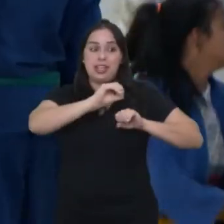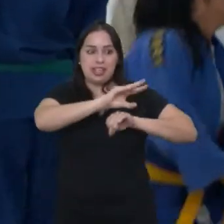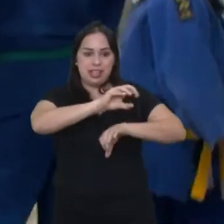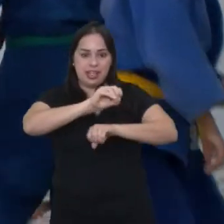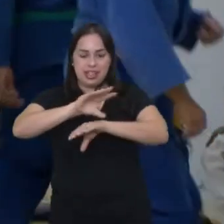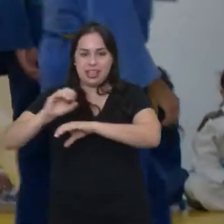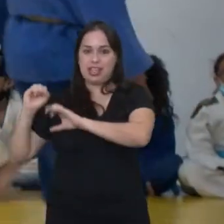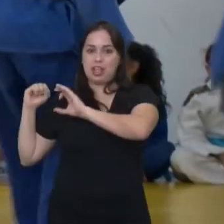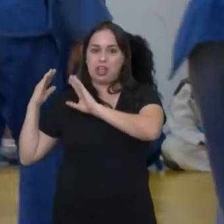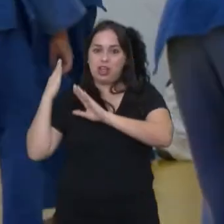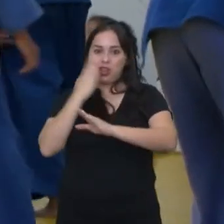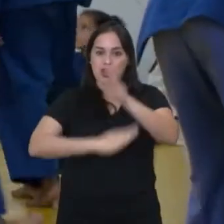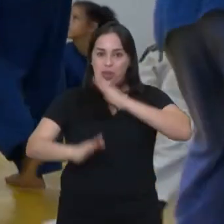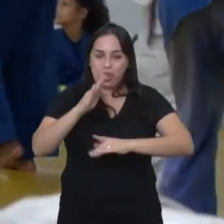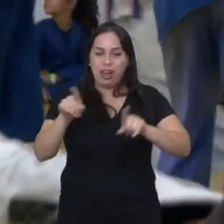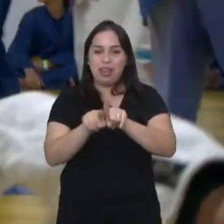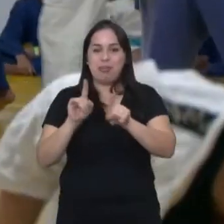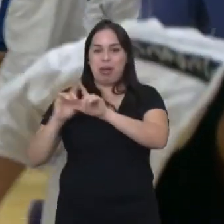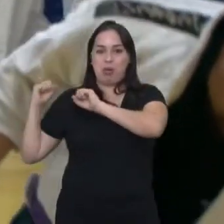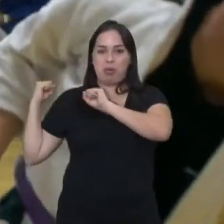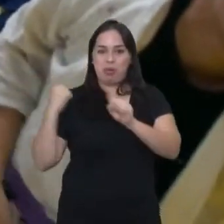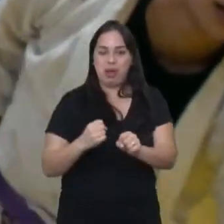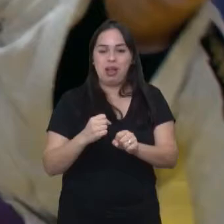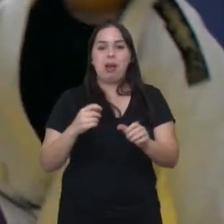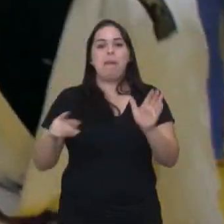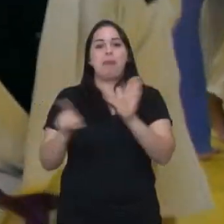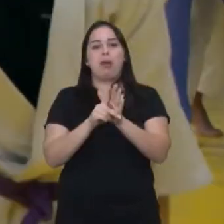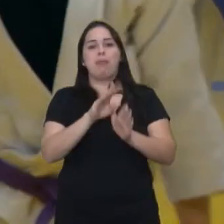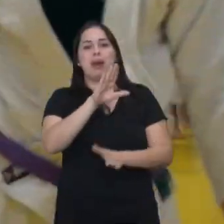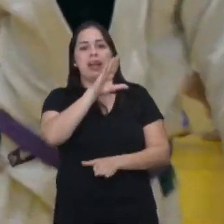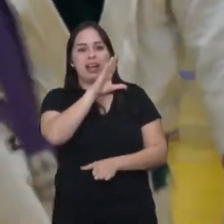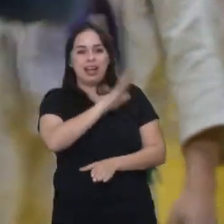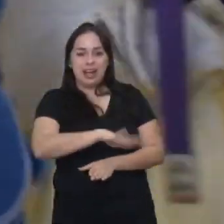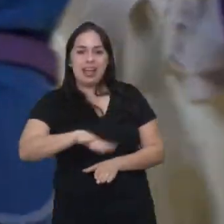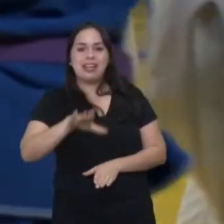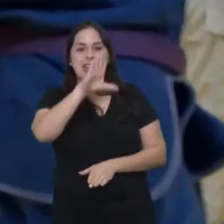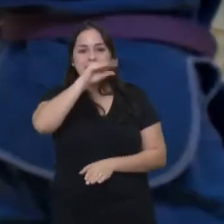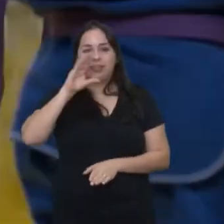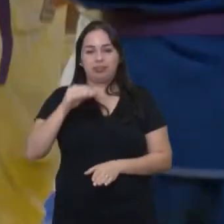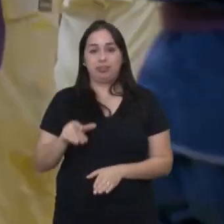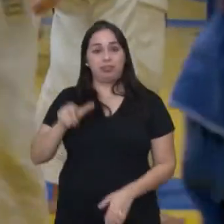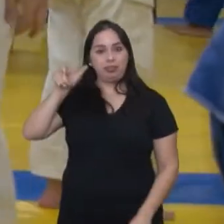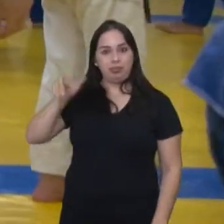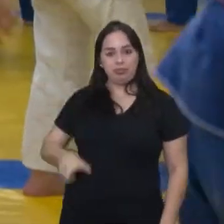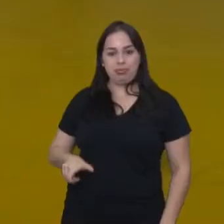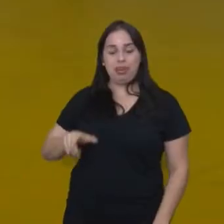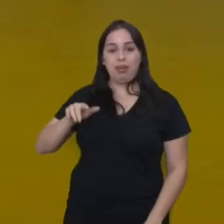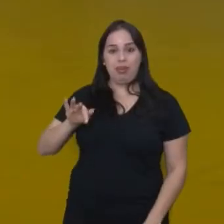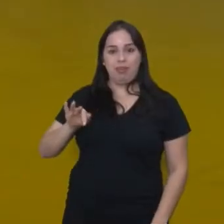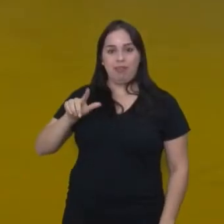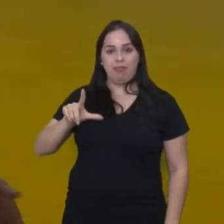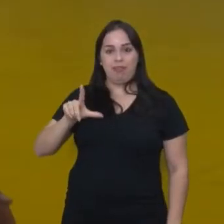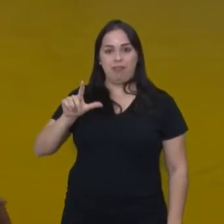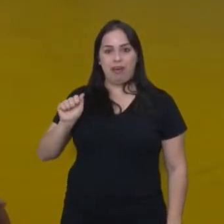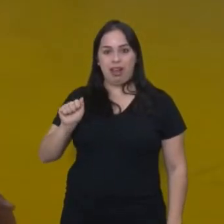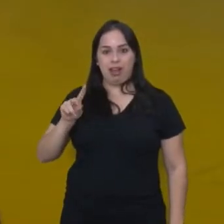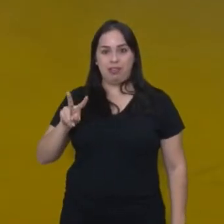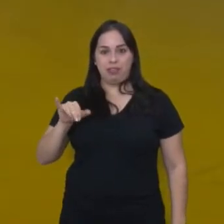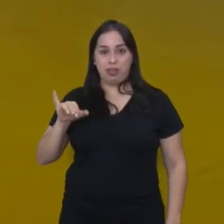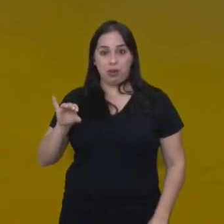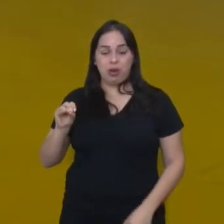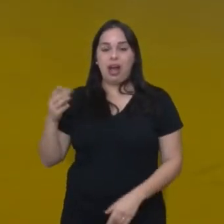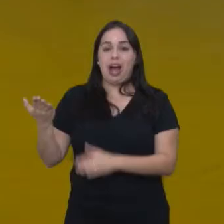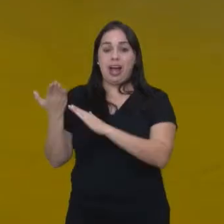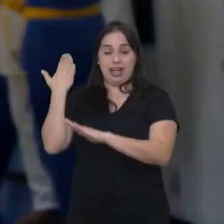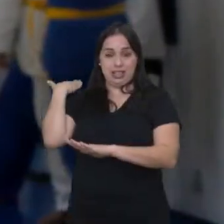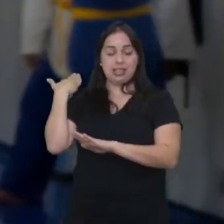Kamakura se dedica a ensinar a arte do judô e do jiu-jitsu para crianças e adolescentes em São José dos Campos. O idealizador do Instituto é